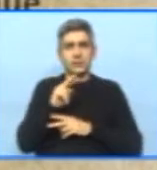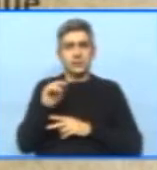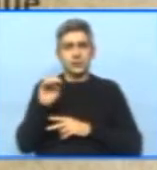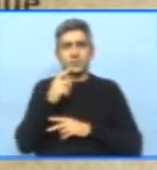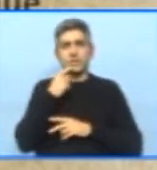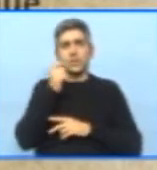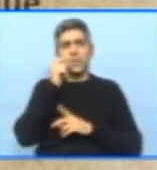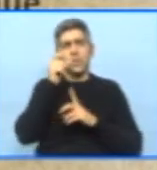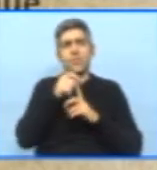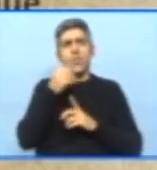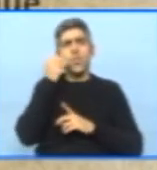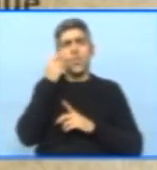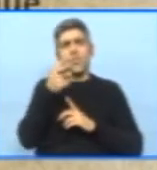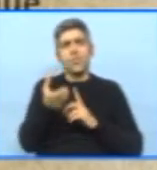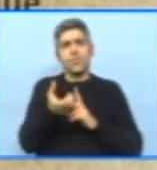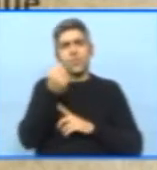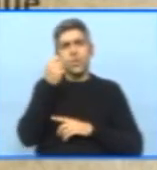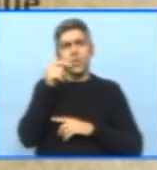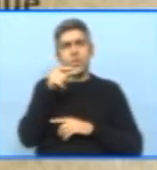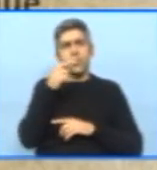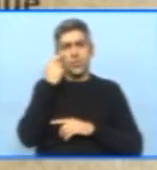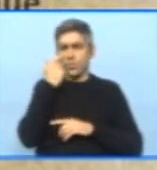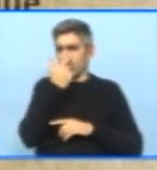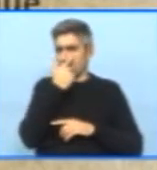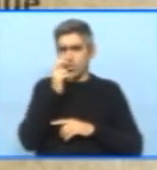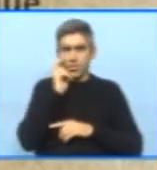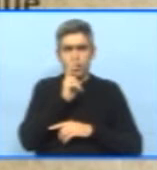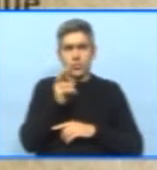homem como tinha recuperado a vista.